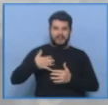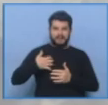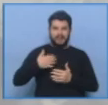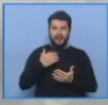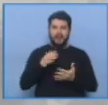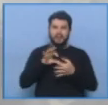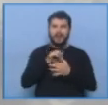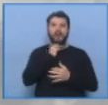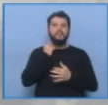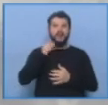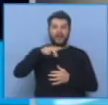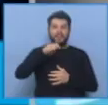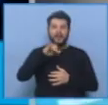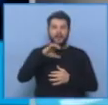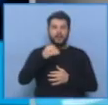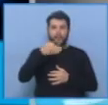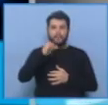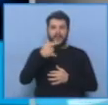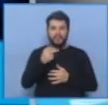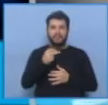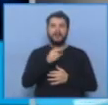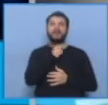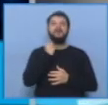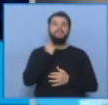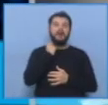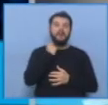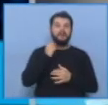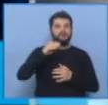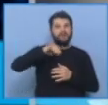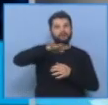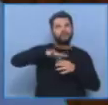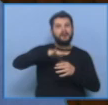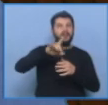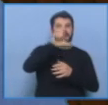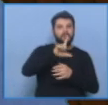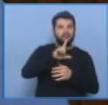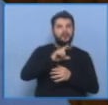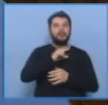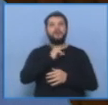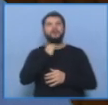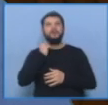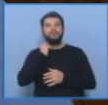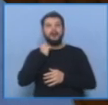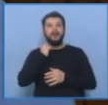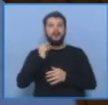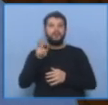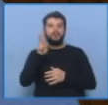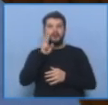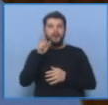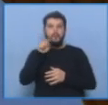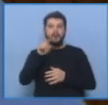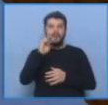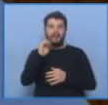presença do Padre Nélio Pita, pároco em São Tomás de Aquino, em Lisboa, e o Padre José Maria Brita, diretor do portal .sj